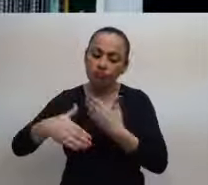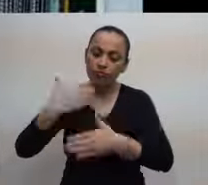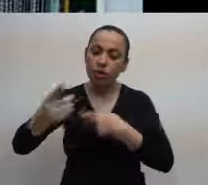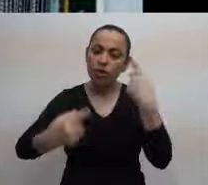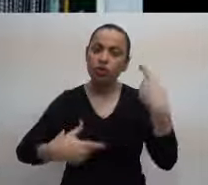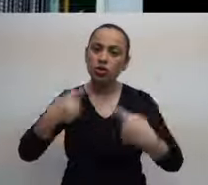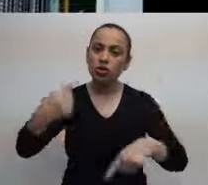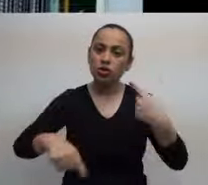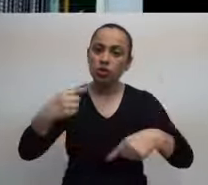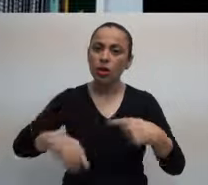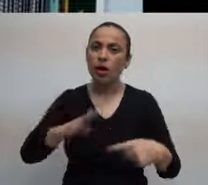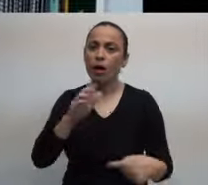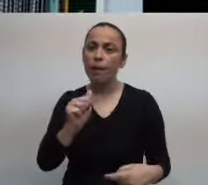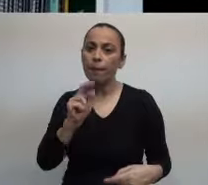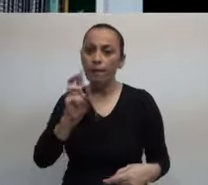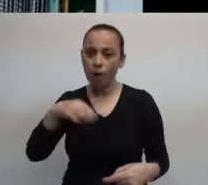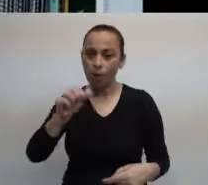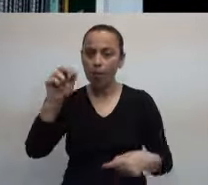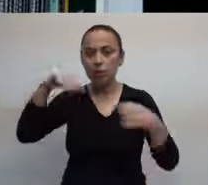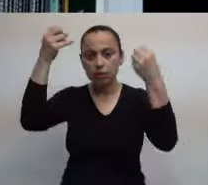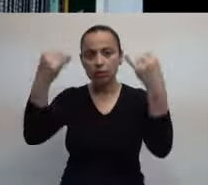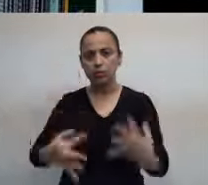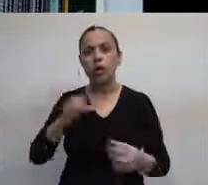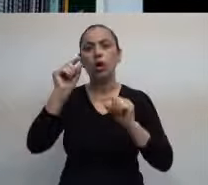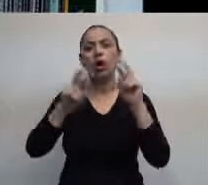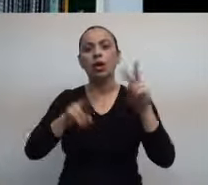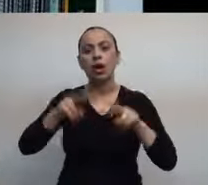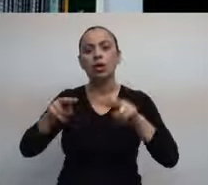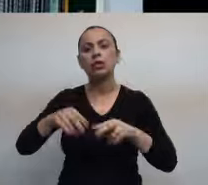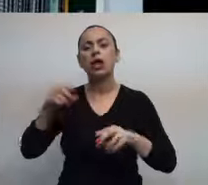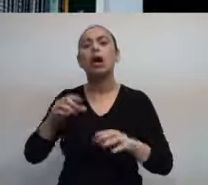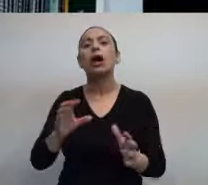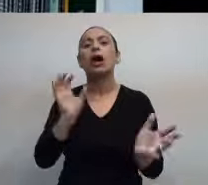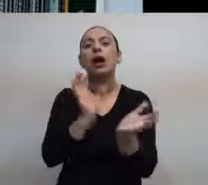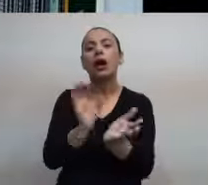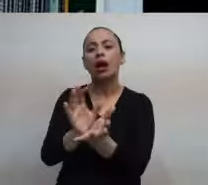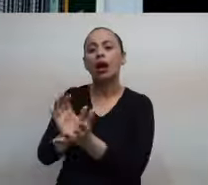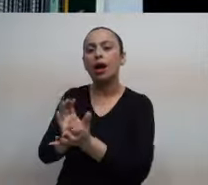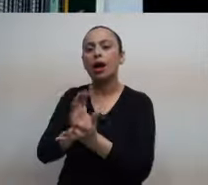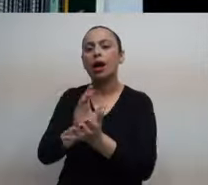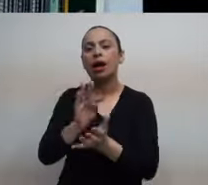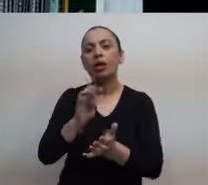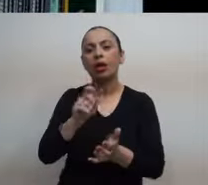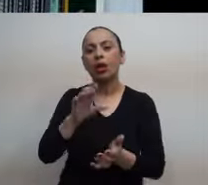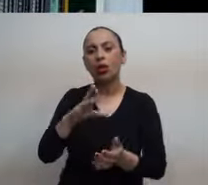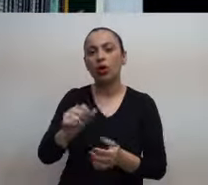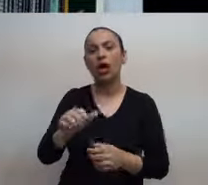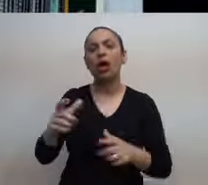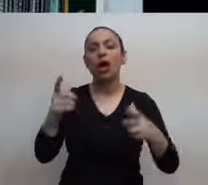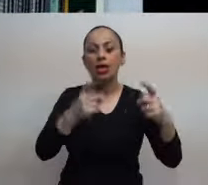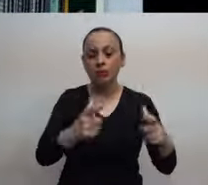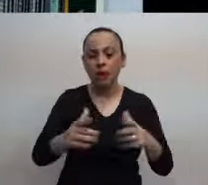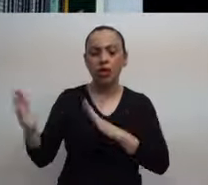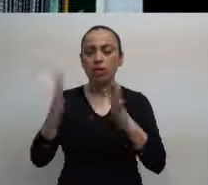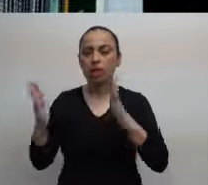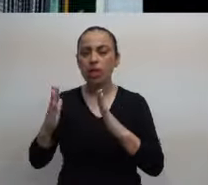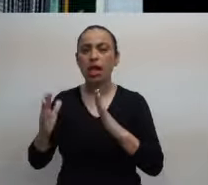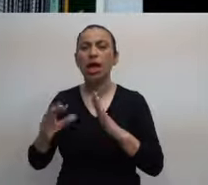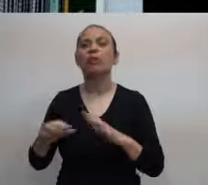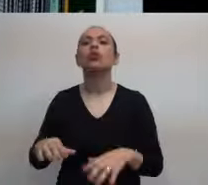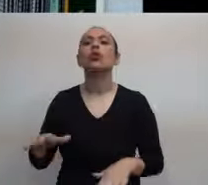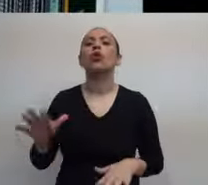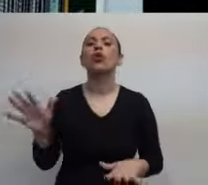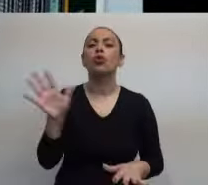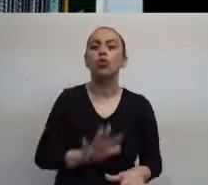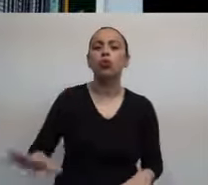Avançando nessa discussão, Bauman faz uma análise das categorias espaço e tempo, a noção do local e